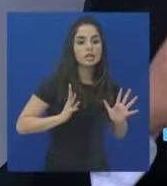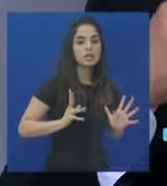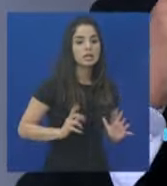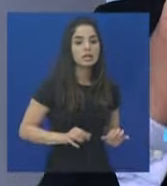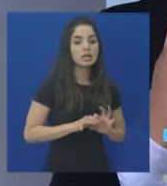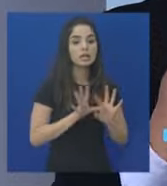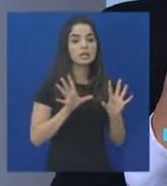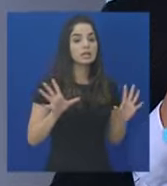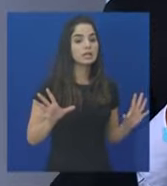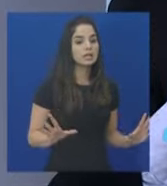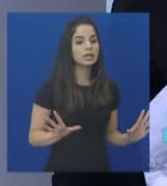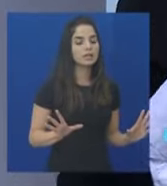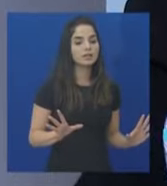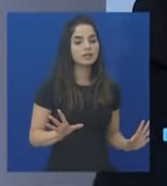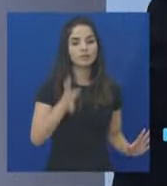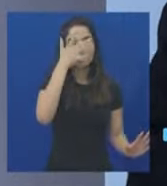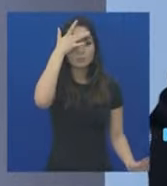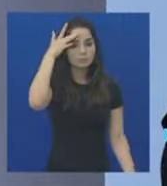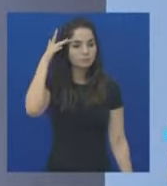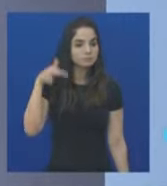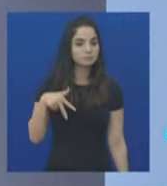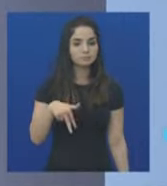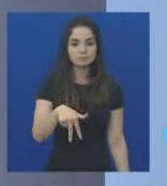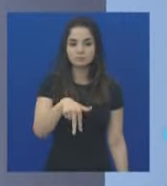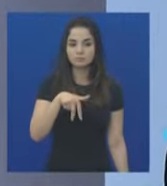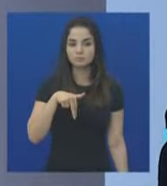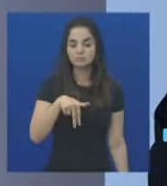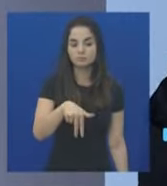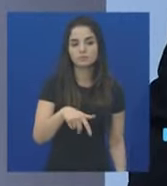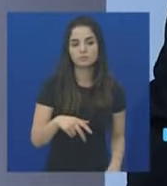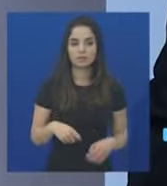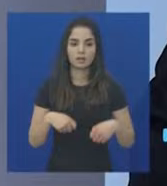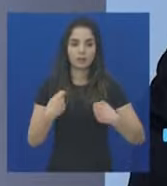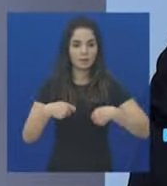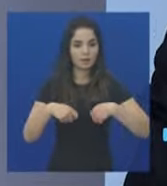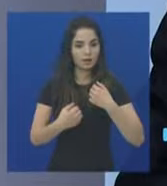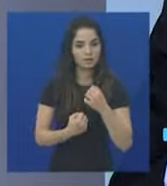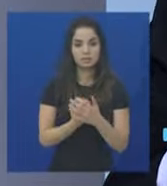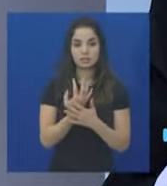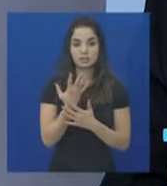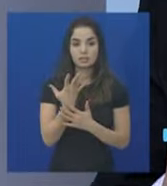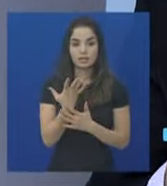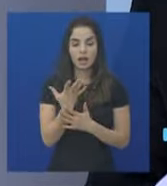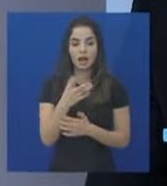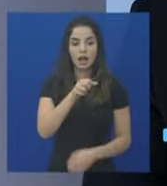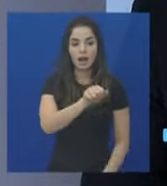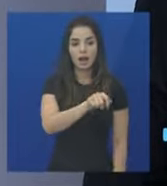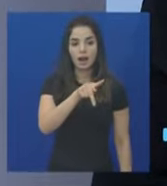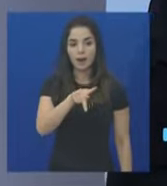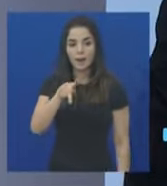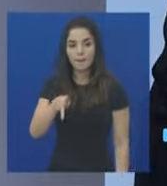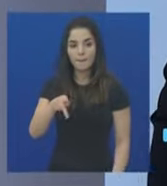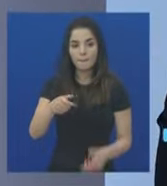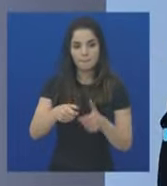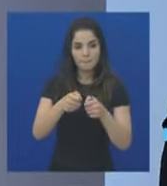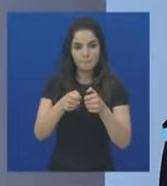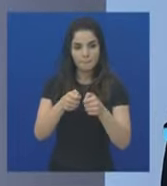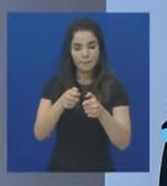para o acesso do pedestre. Precisamos criar, é muito importante, um aplicativo celular para o